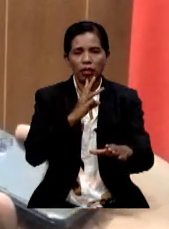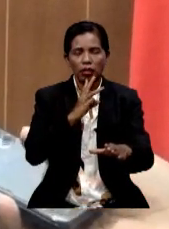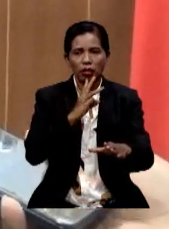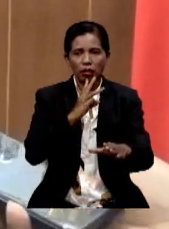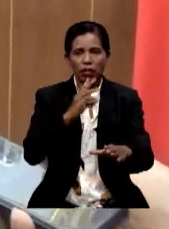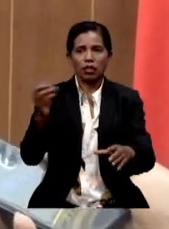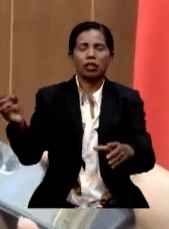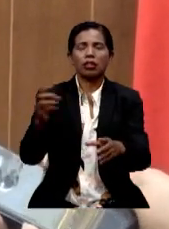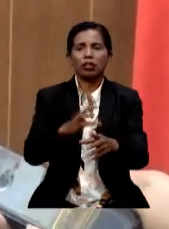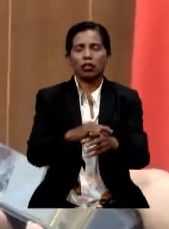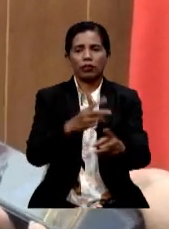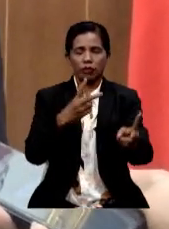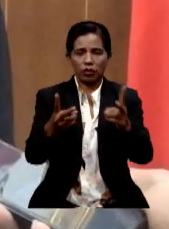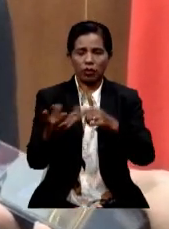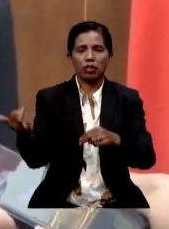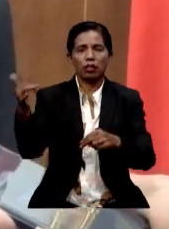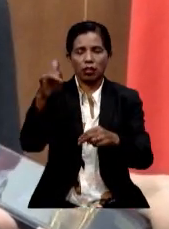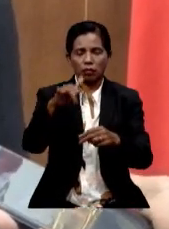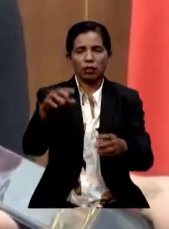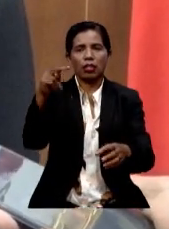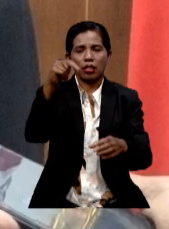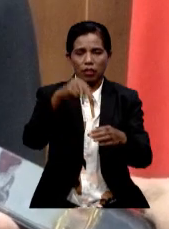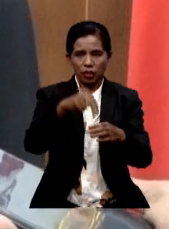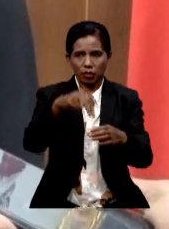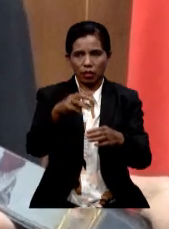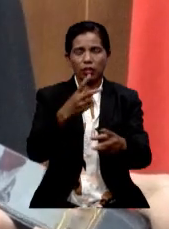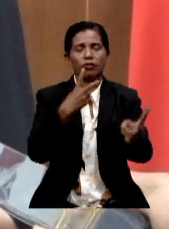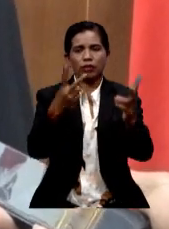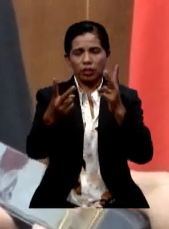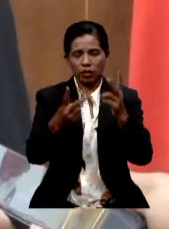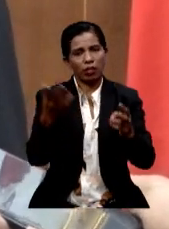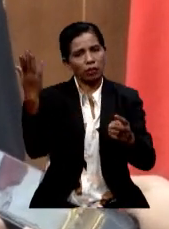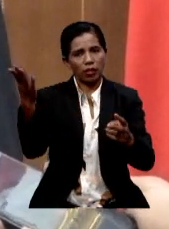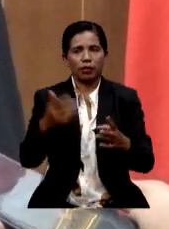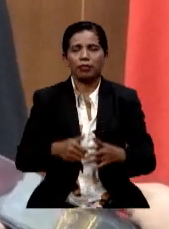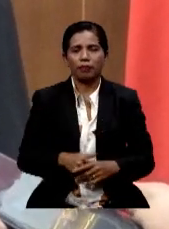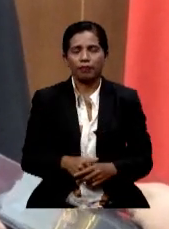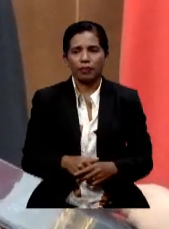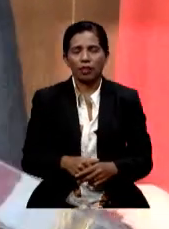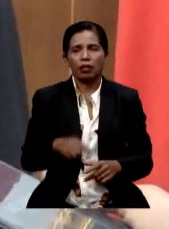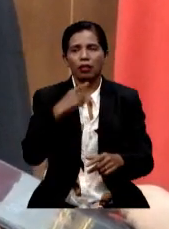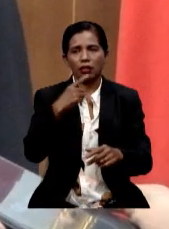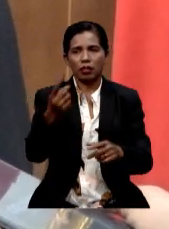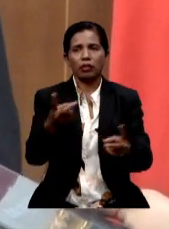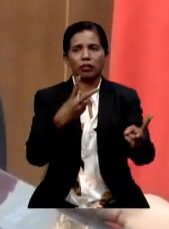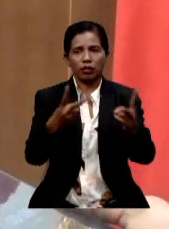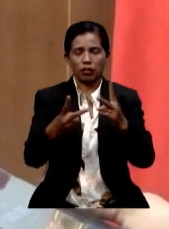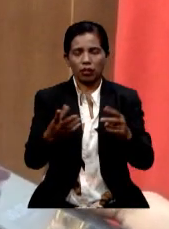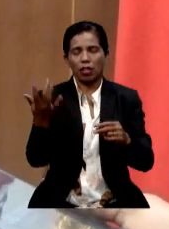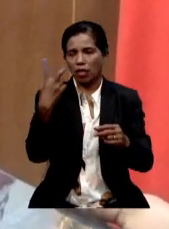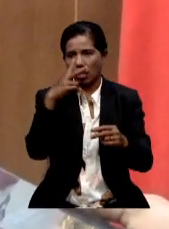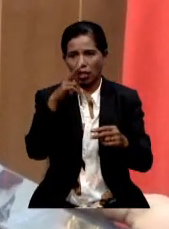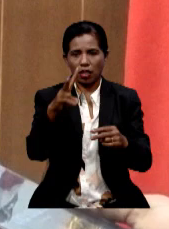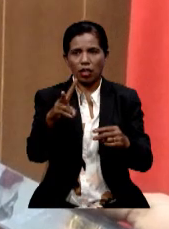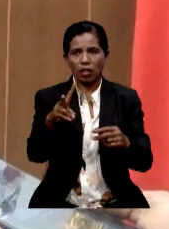ba vegetais também sirmos nimos bationa, visita na ba. Ne dia que de vegetais na ba mos ni hang